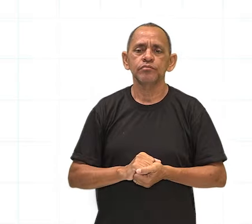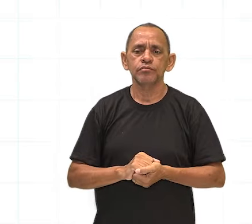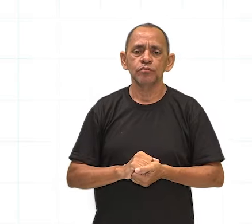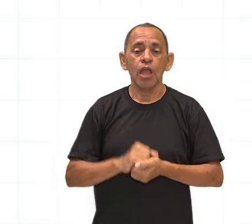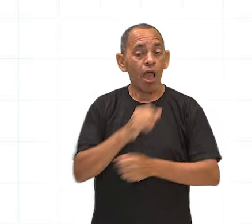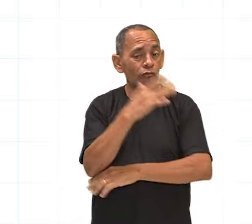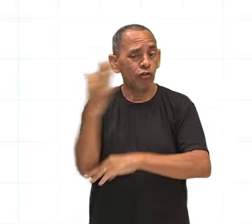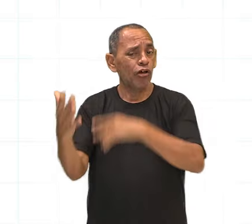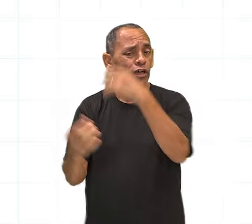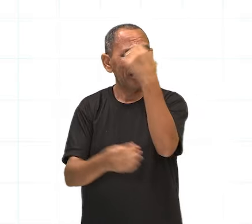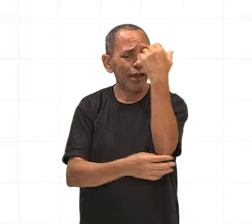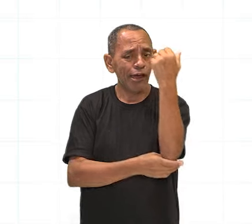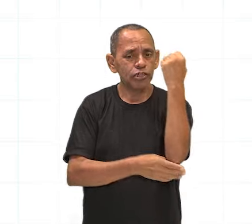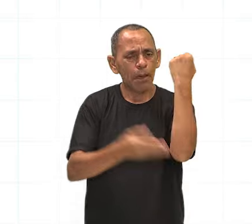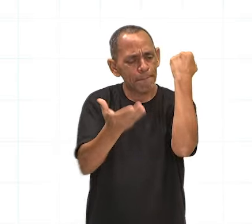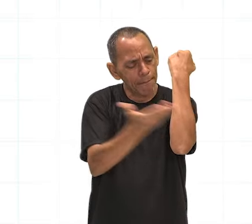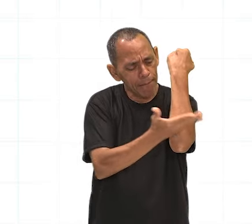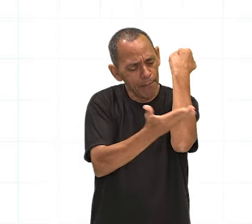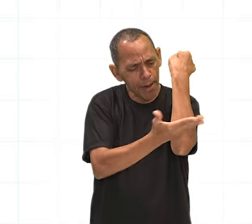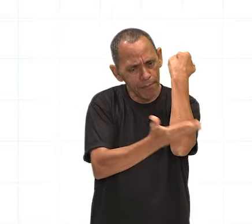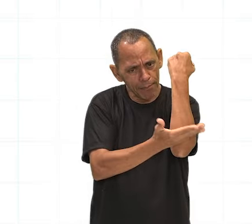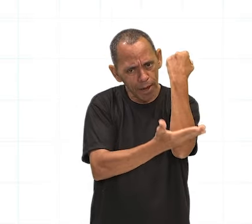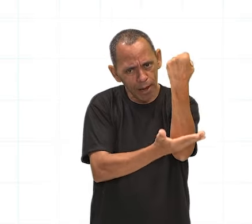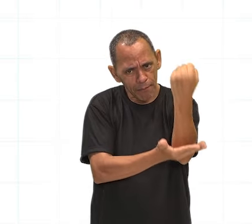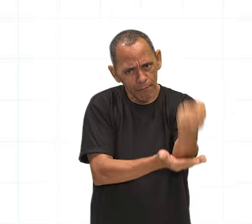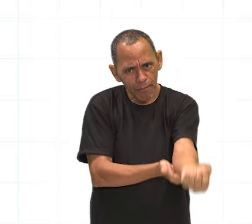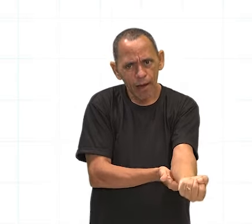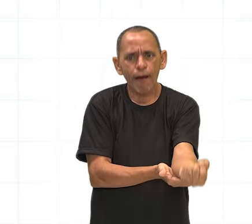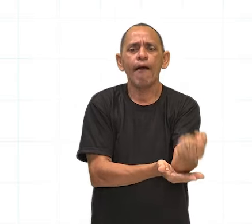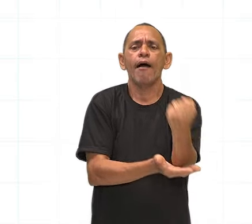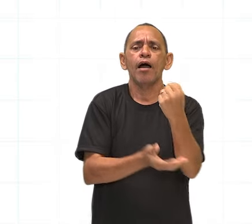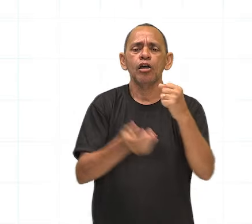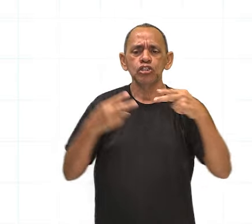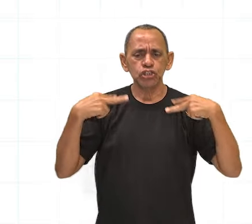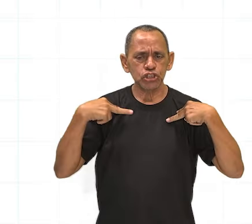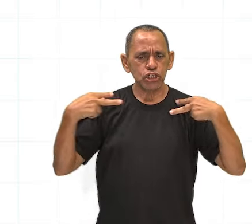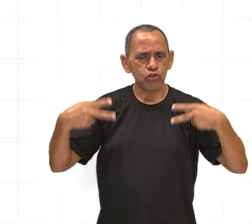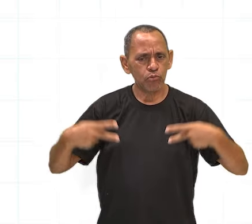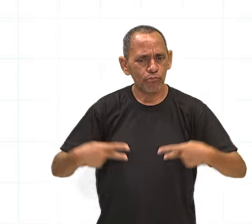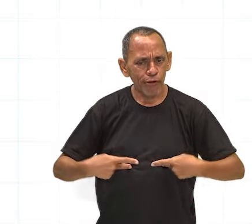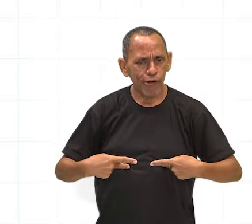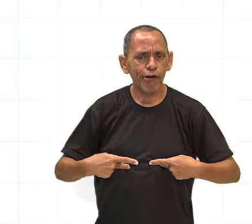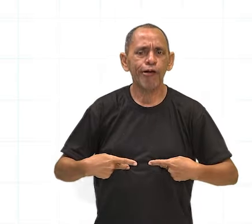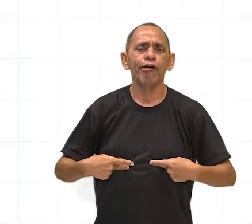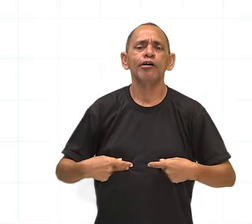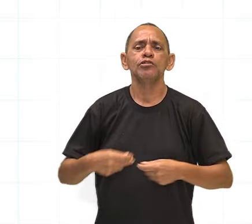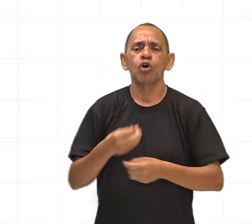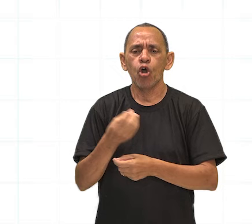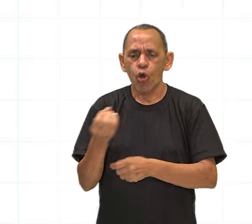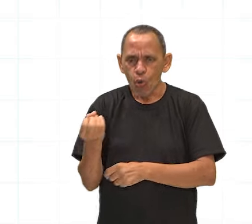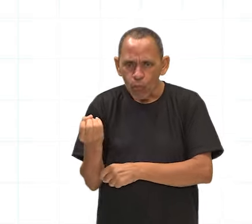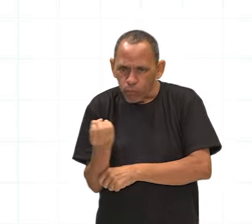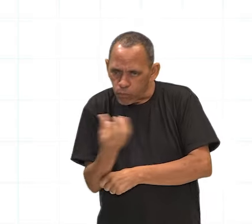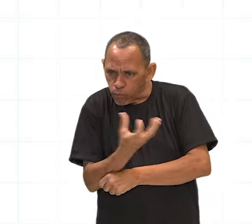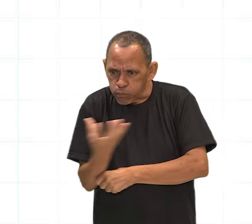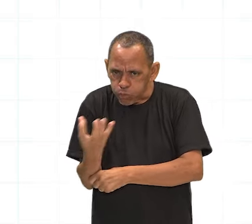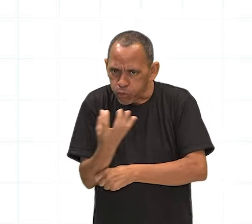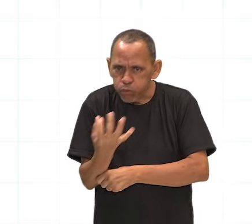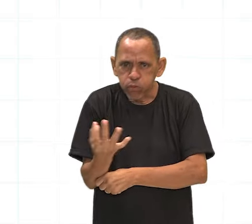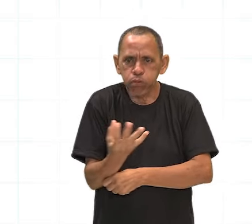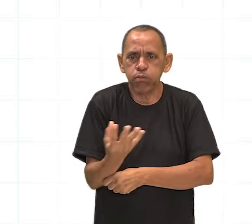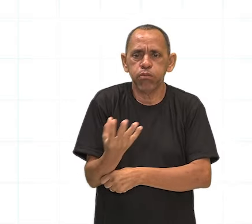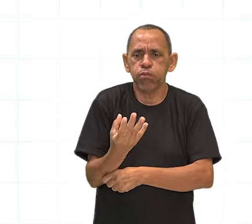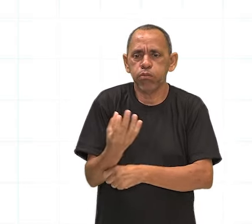né? Então, as atividades humanas, como desmatamento, como as queimadas, como a mineração,